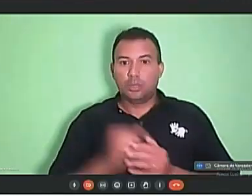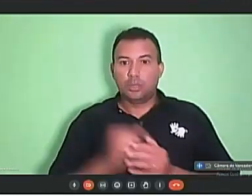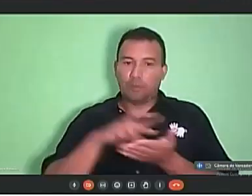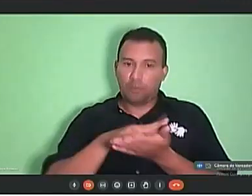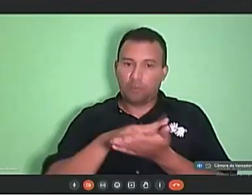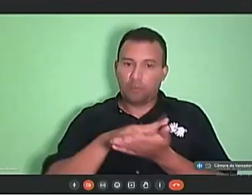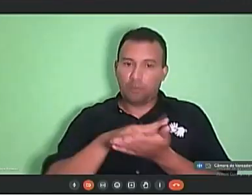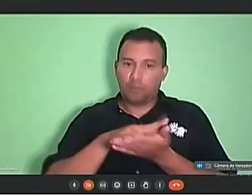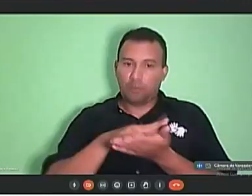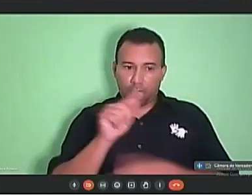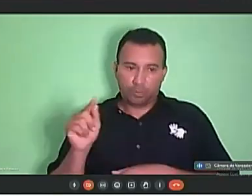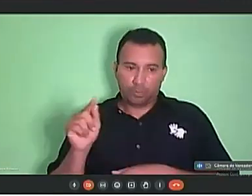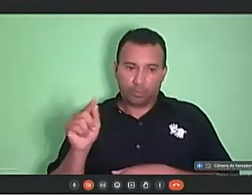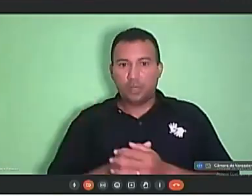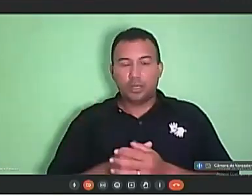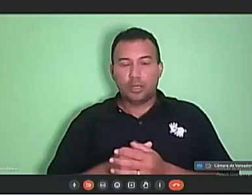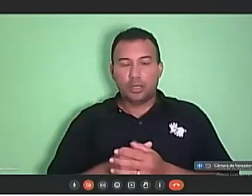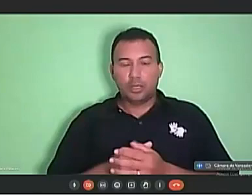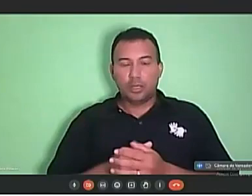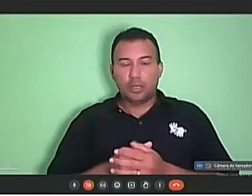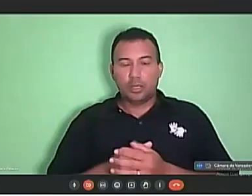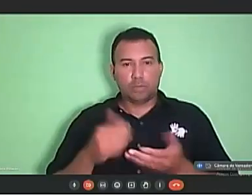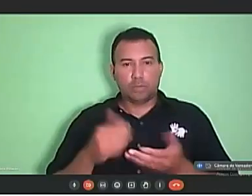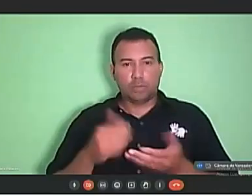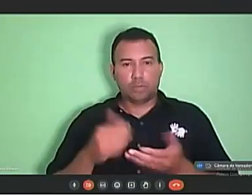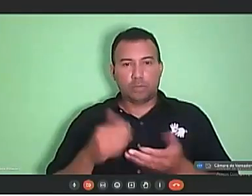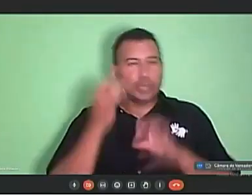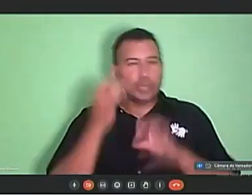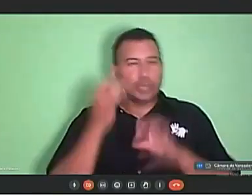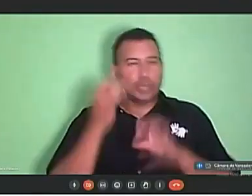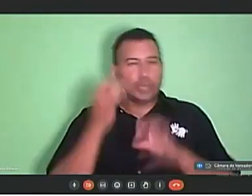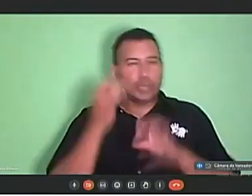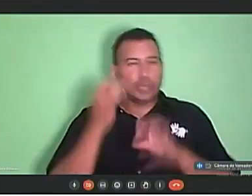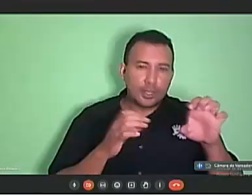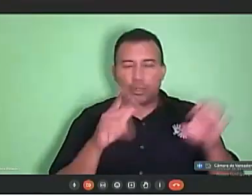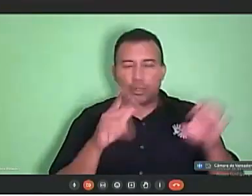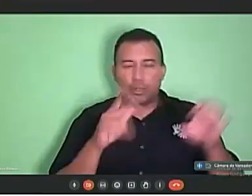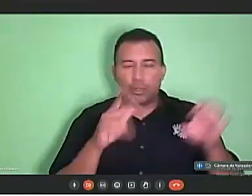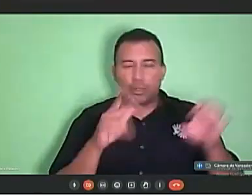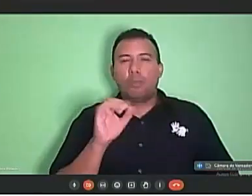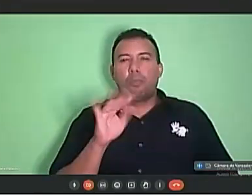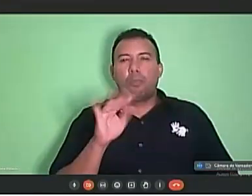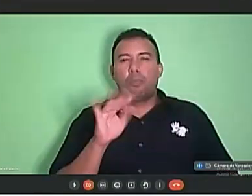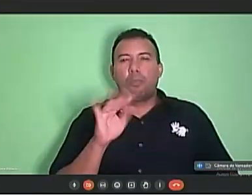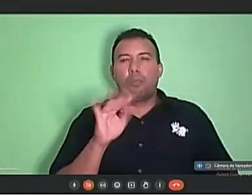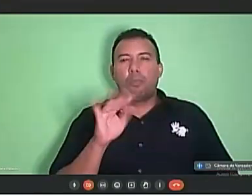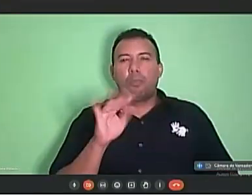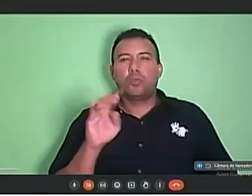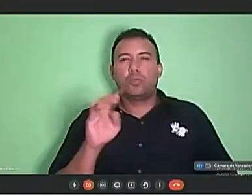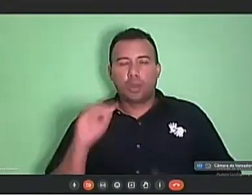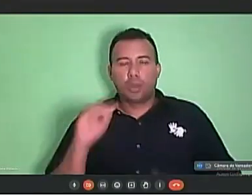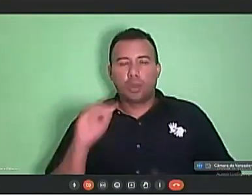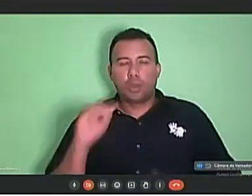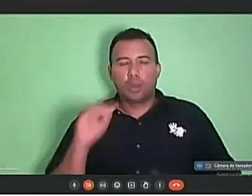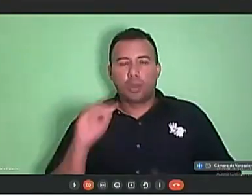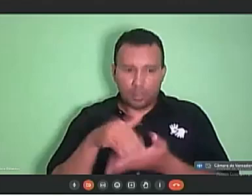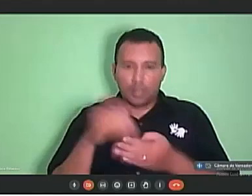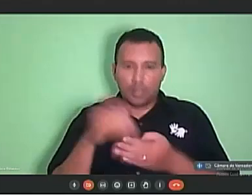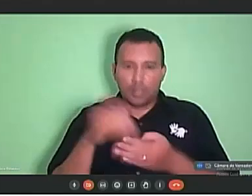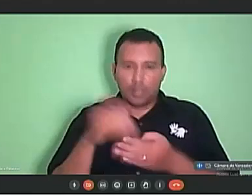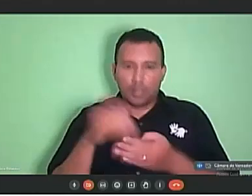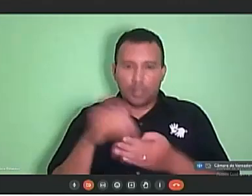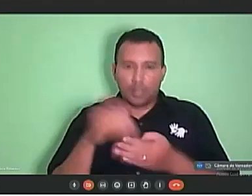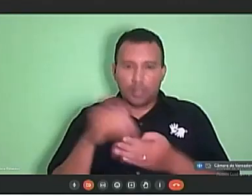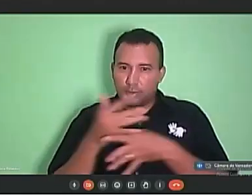programas computacionais, eles vêm lá da esquerda de Porto Vitória, aqui para a direita, nas cidades gêmeas, resolvendo